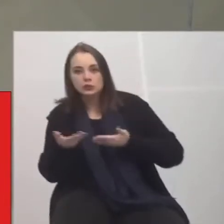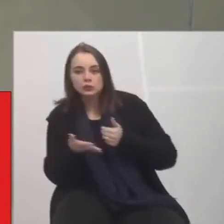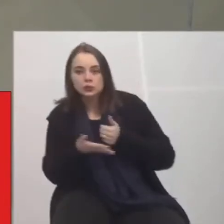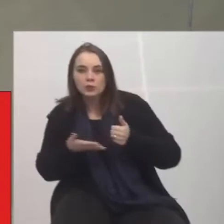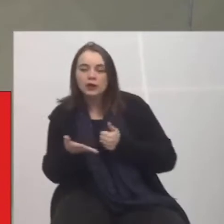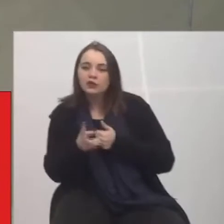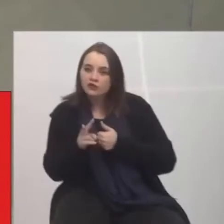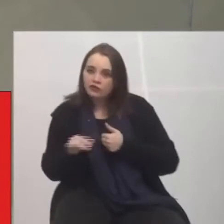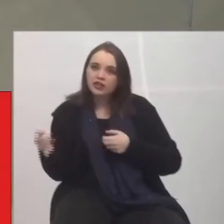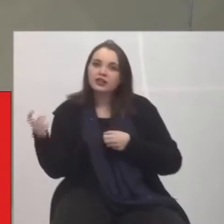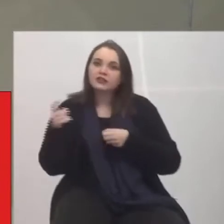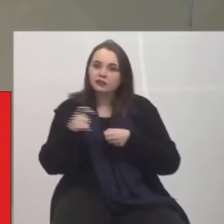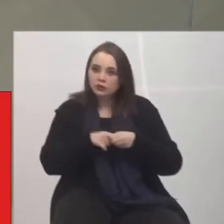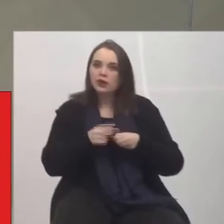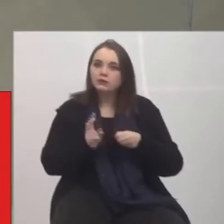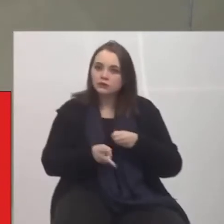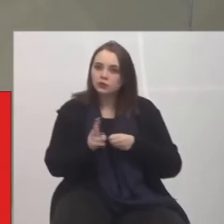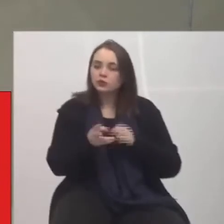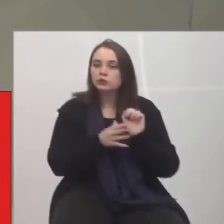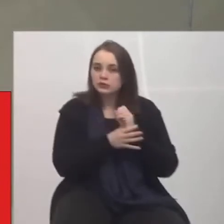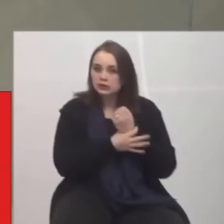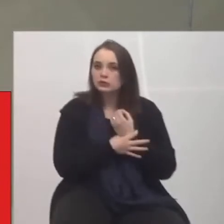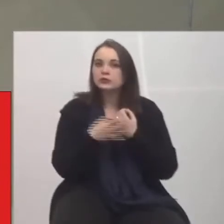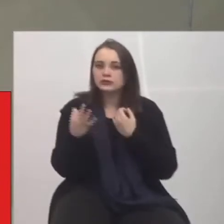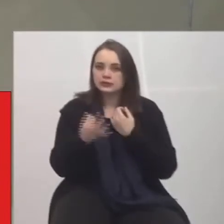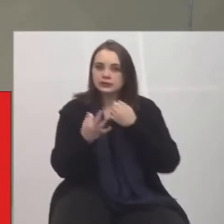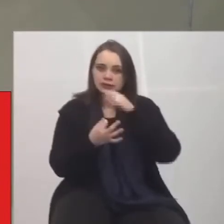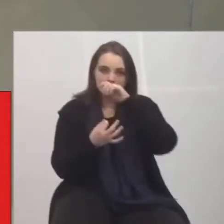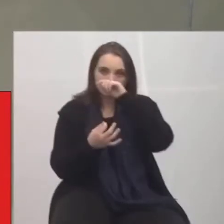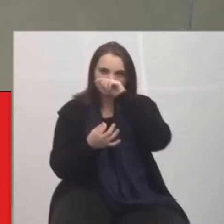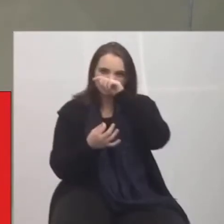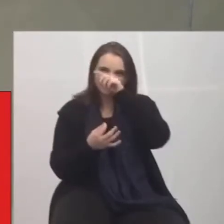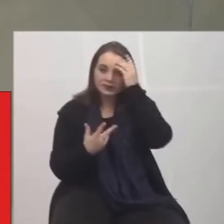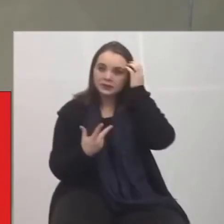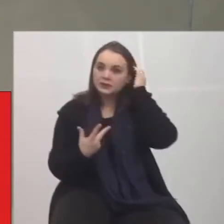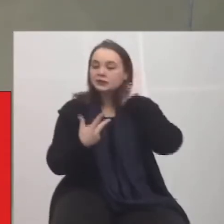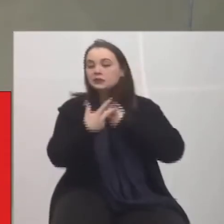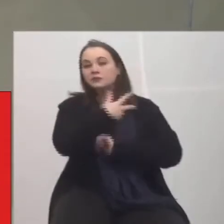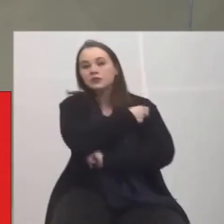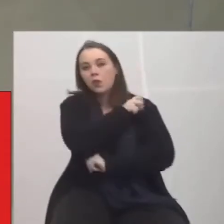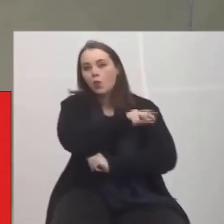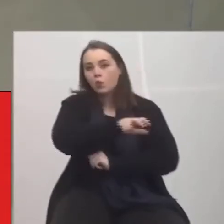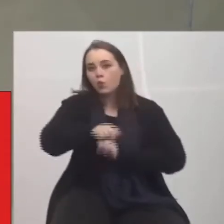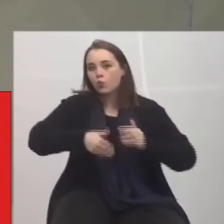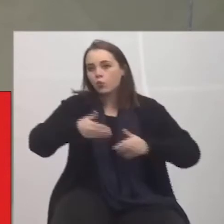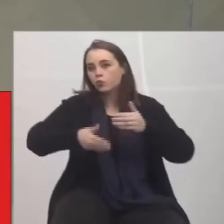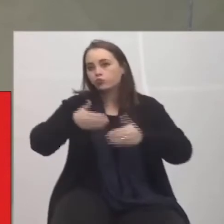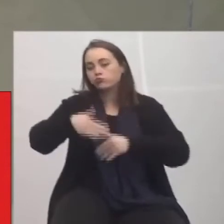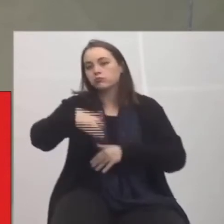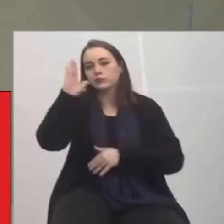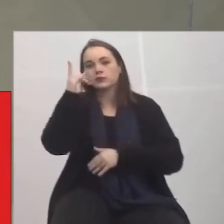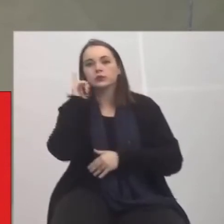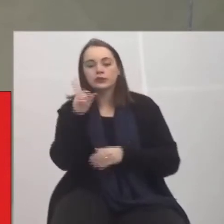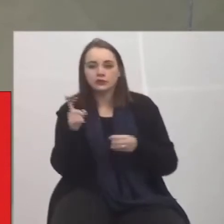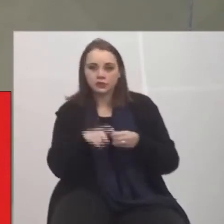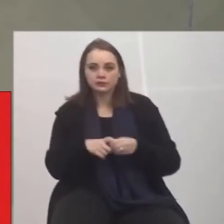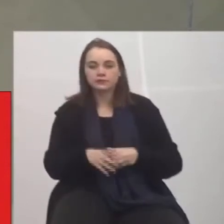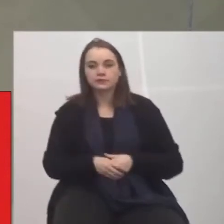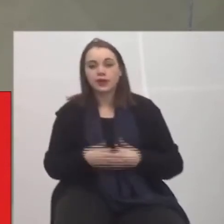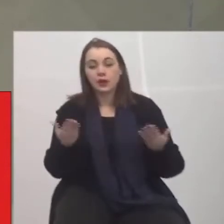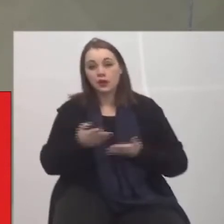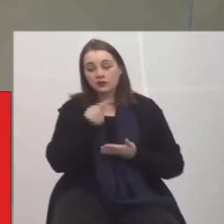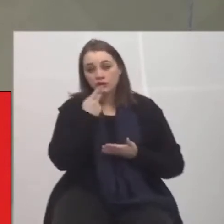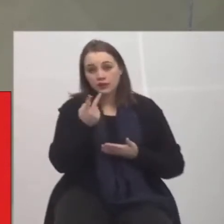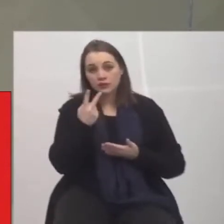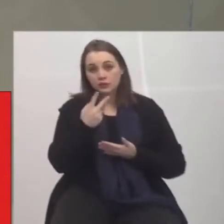ser retomados, né, com segurança. E à medida que a vacinação também avança, né. Com relação à saúde